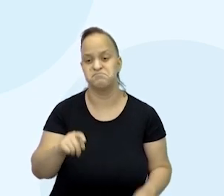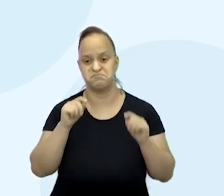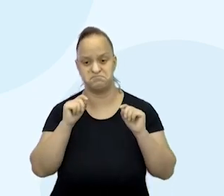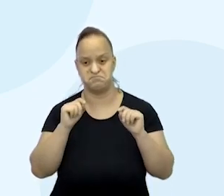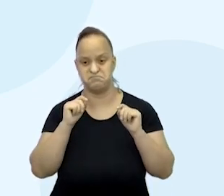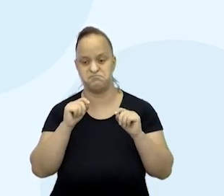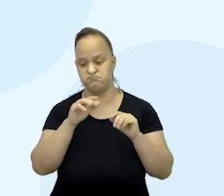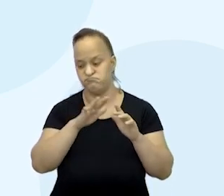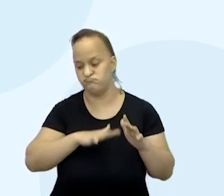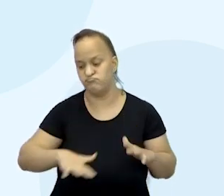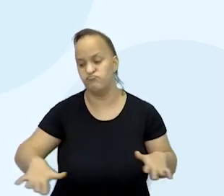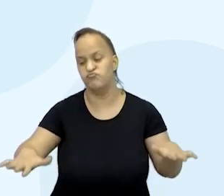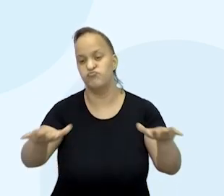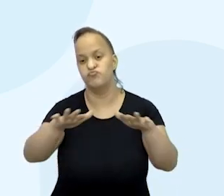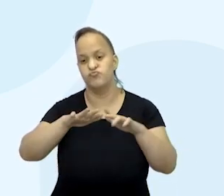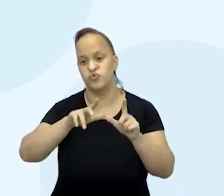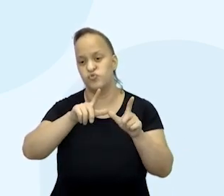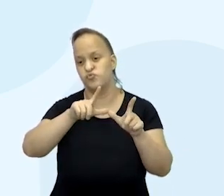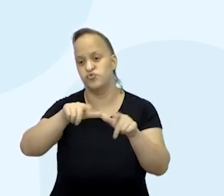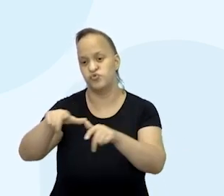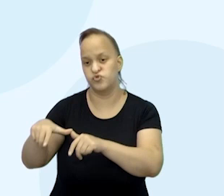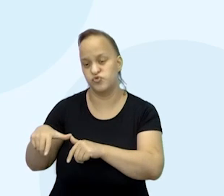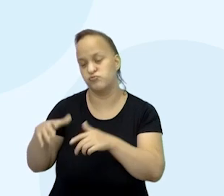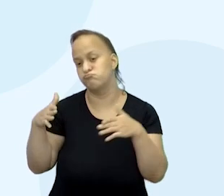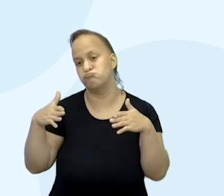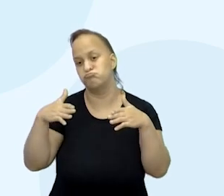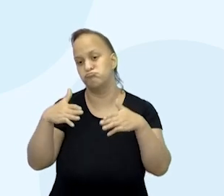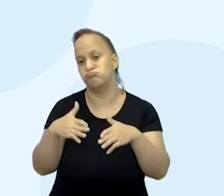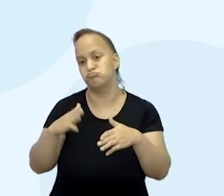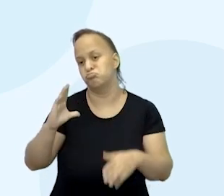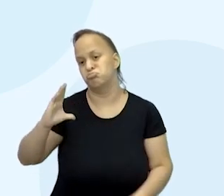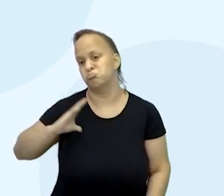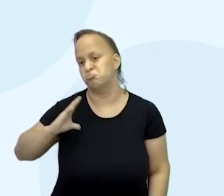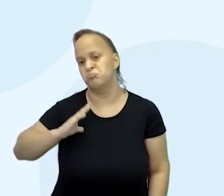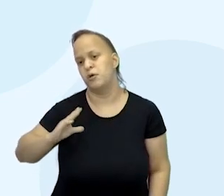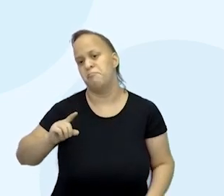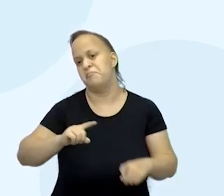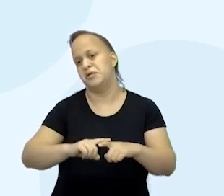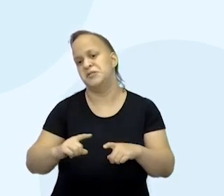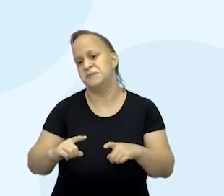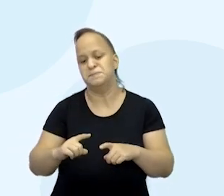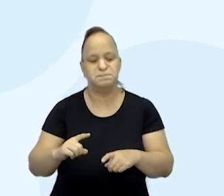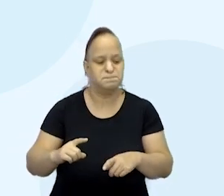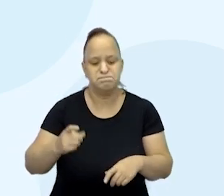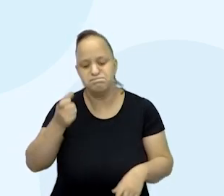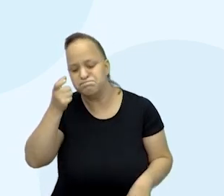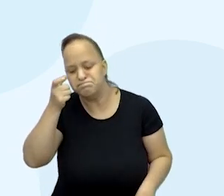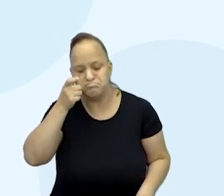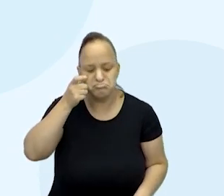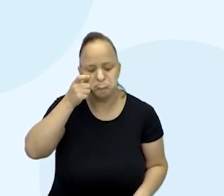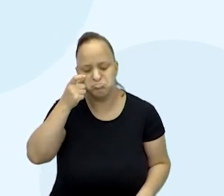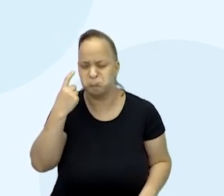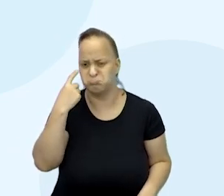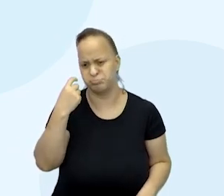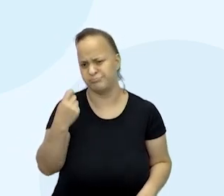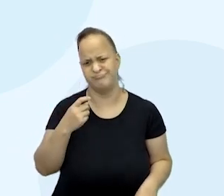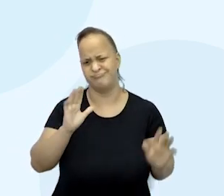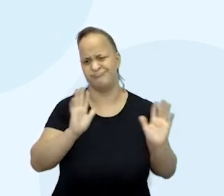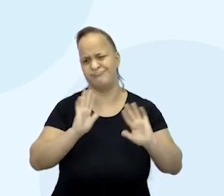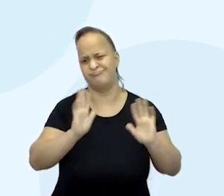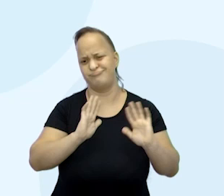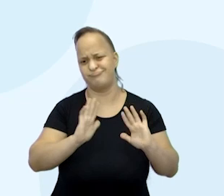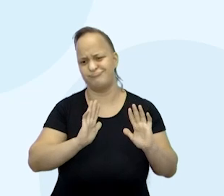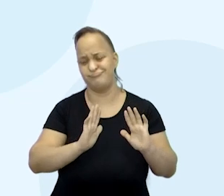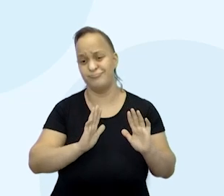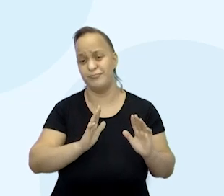condições geográficas não atraíram os moradores ricos e a região acabou sendo ocupada por pessoas pobres.